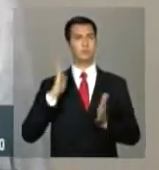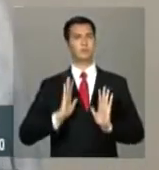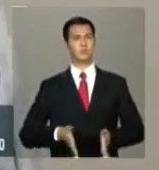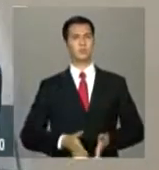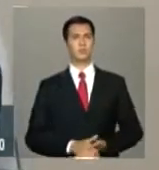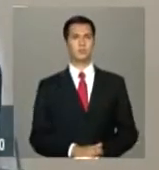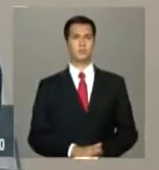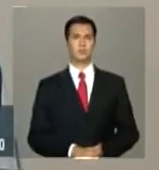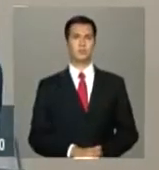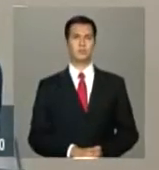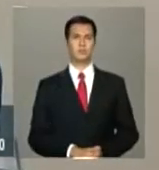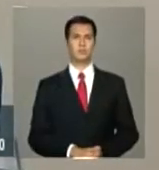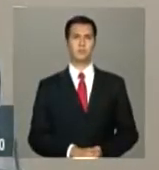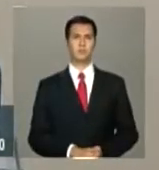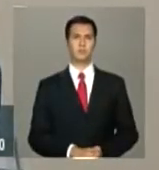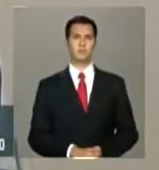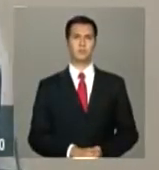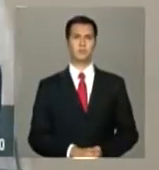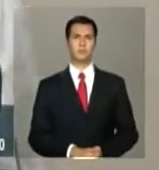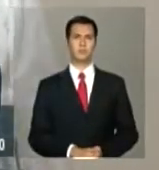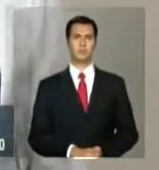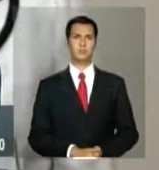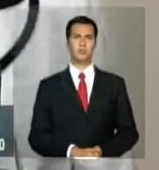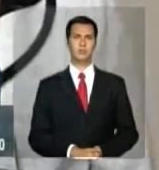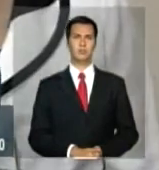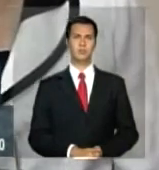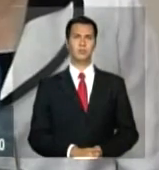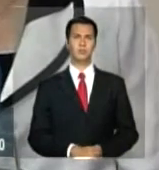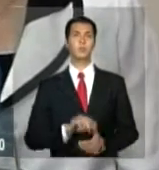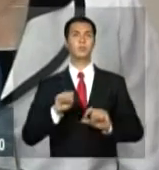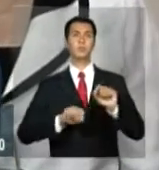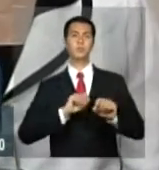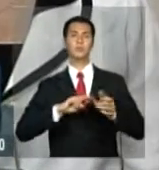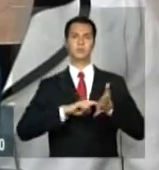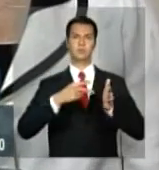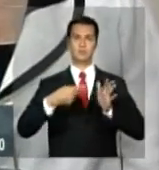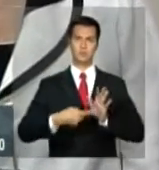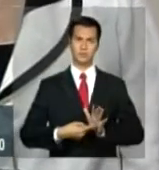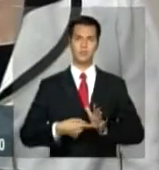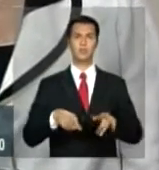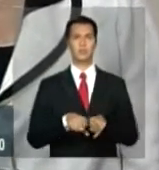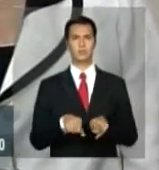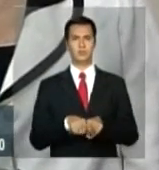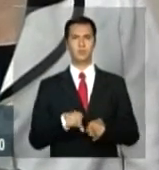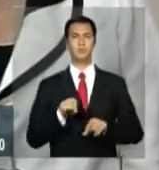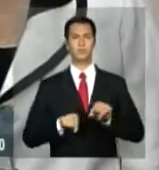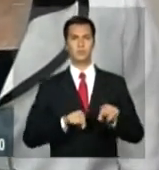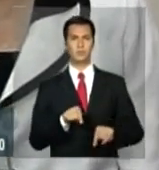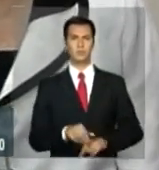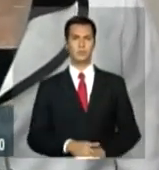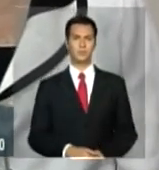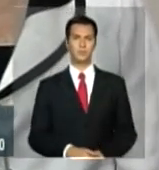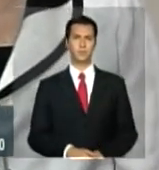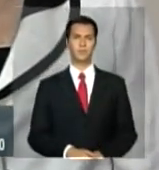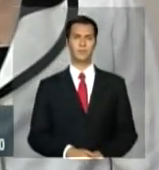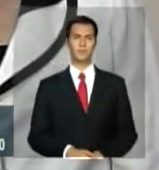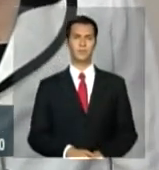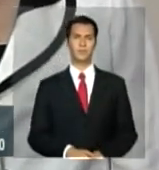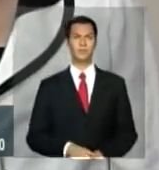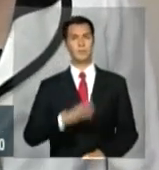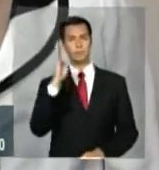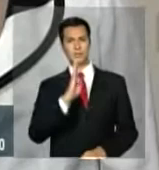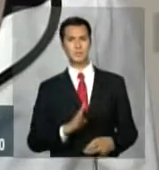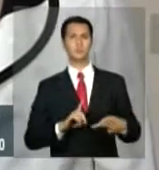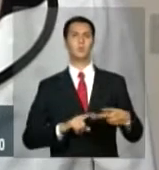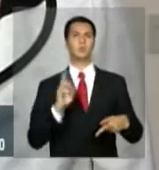realizado. E isso significa também que nós, tanto o Brasil, quanto